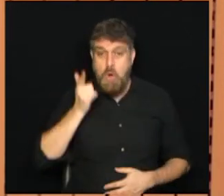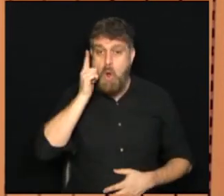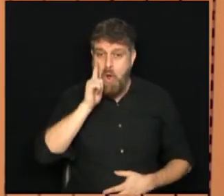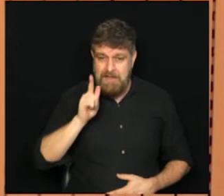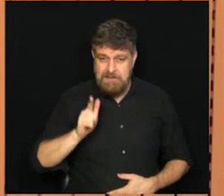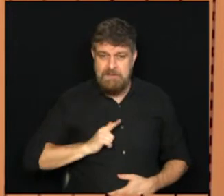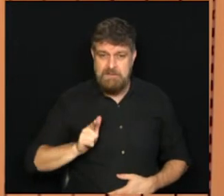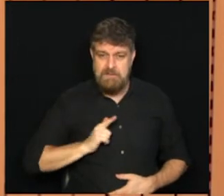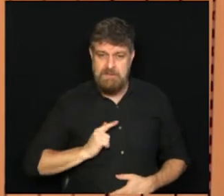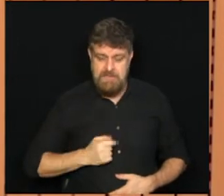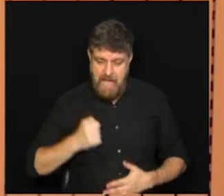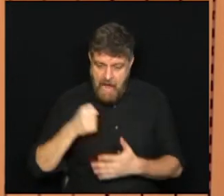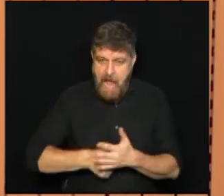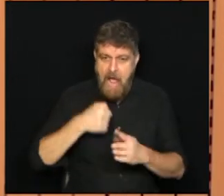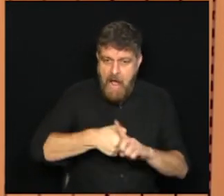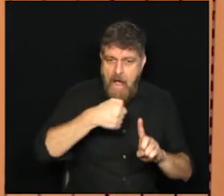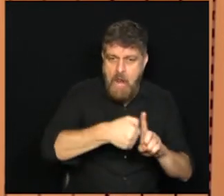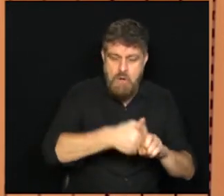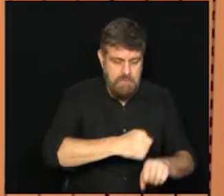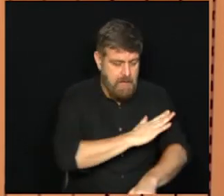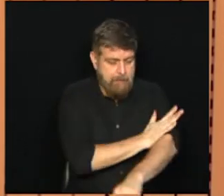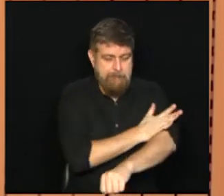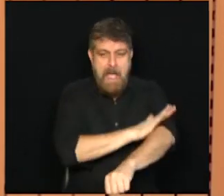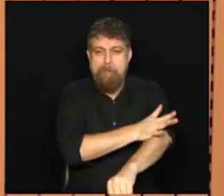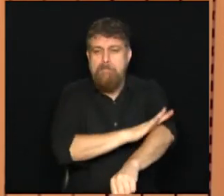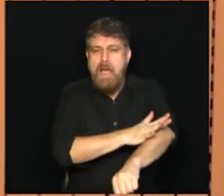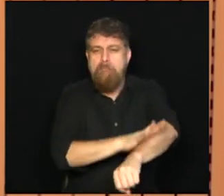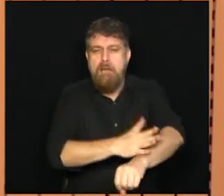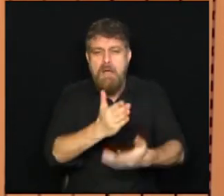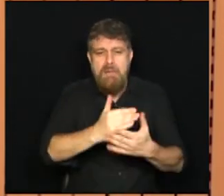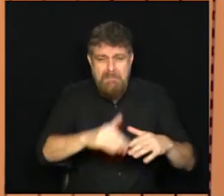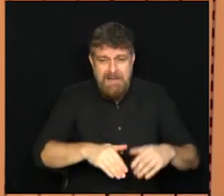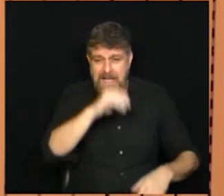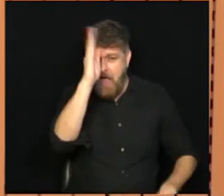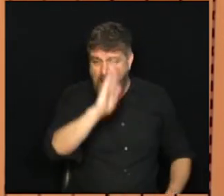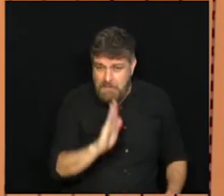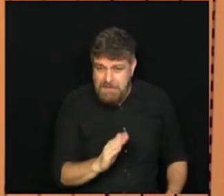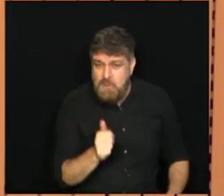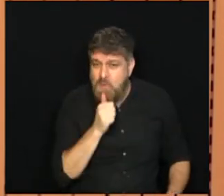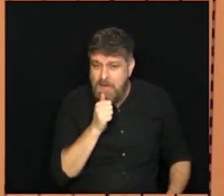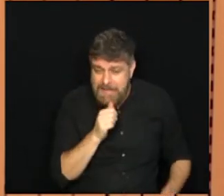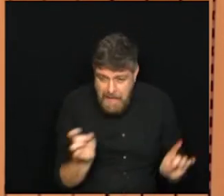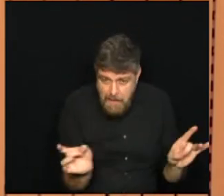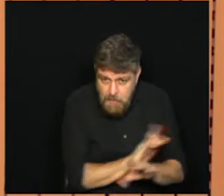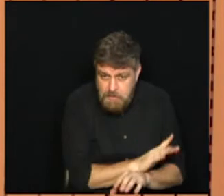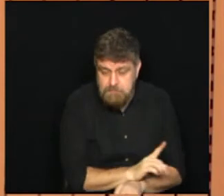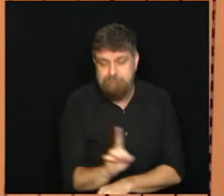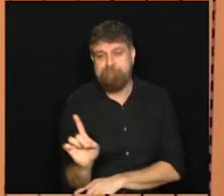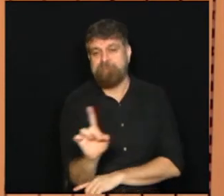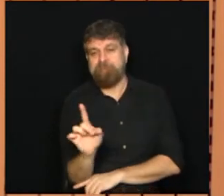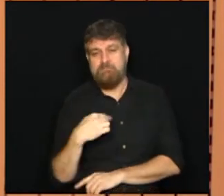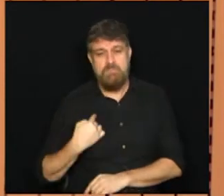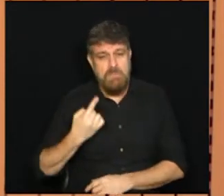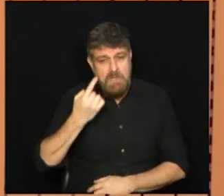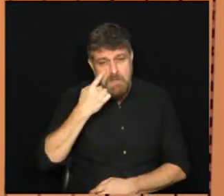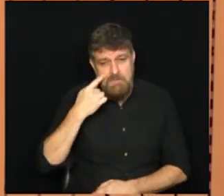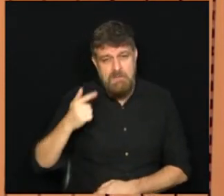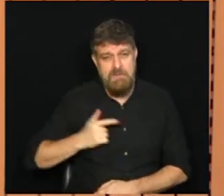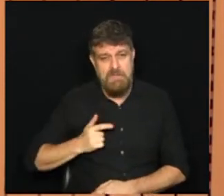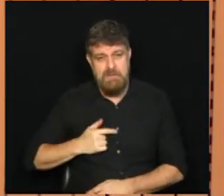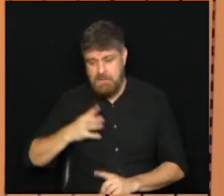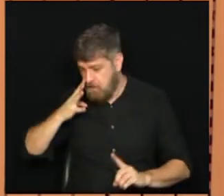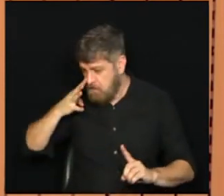luta antirracista crescendo no nosso país, mas isso ainda não é o suficiente. A gente tem visto ataques